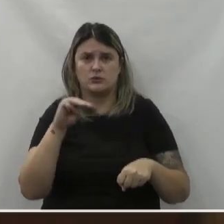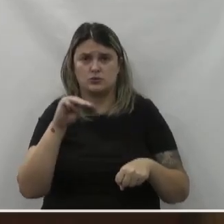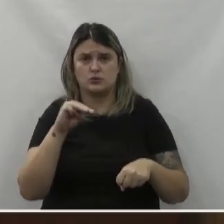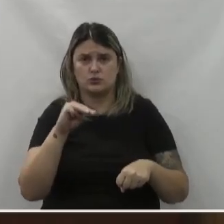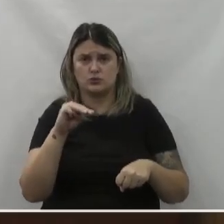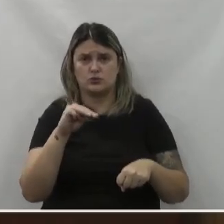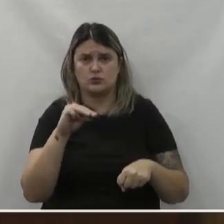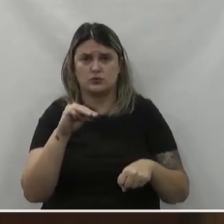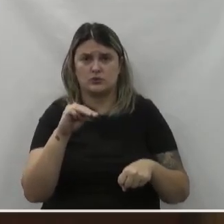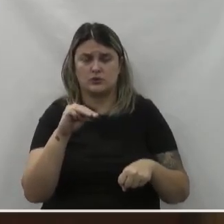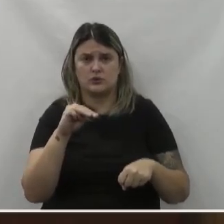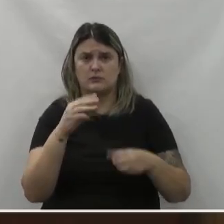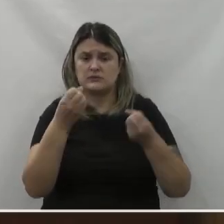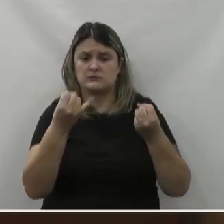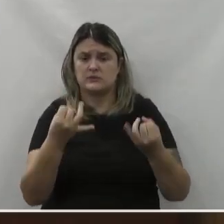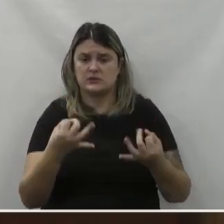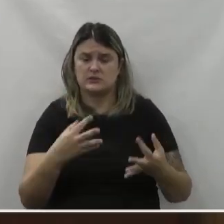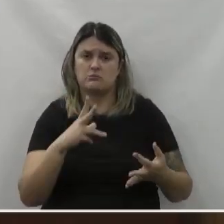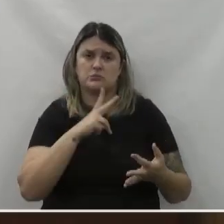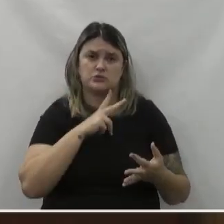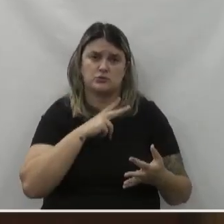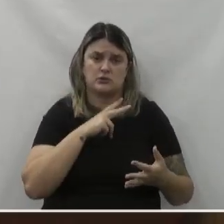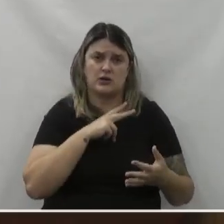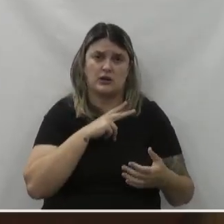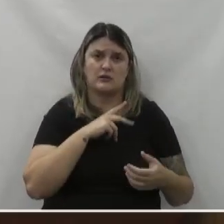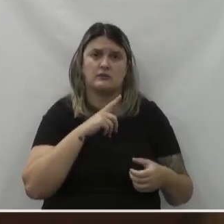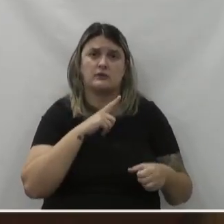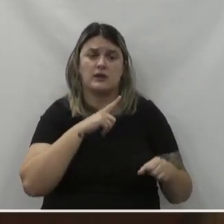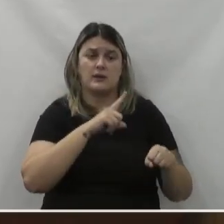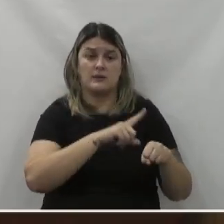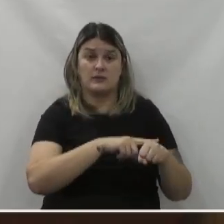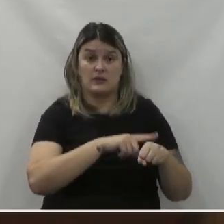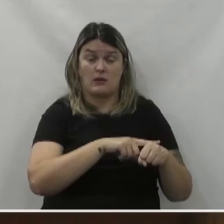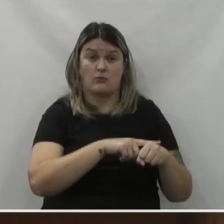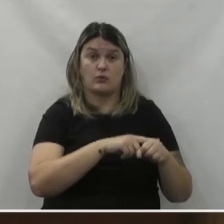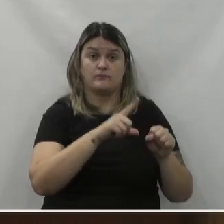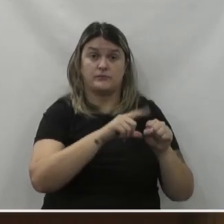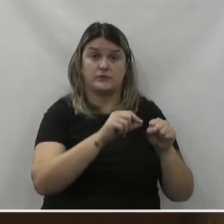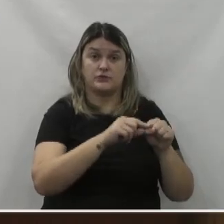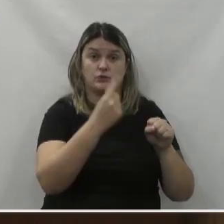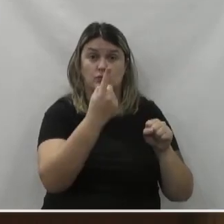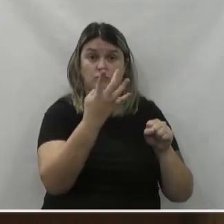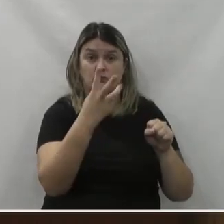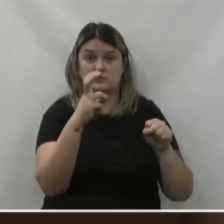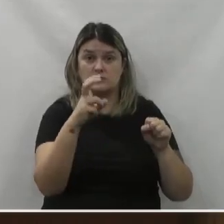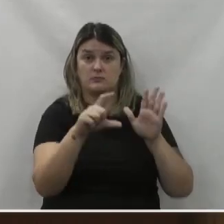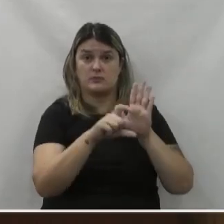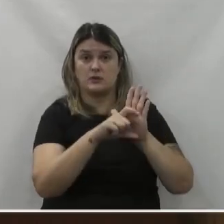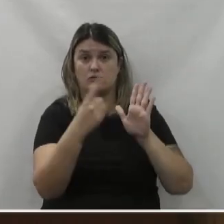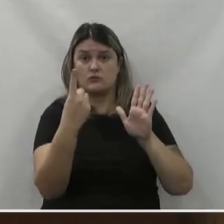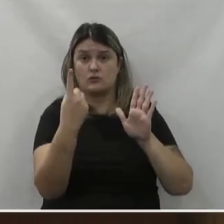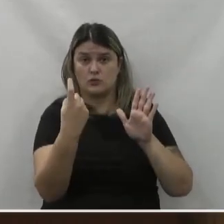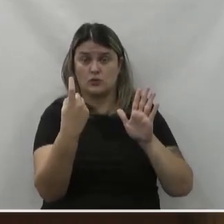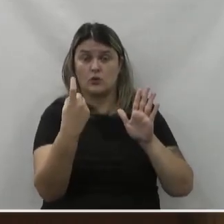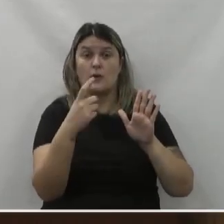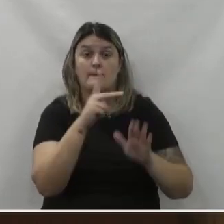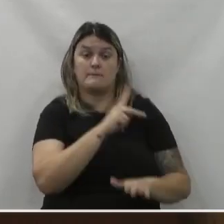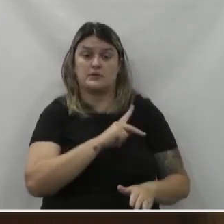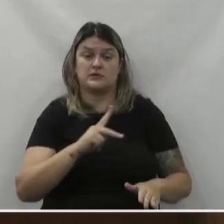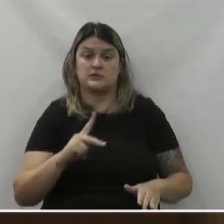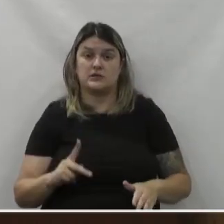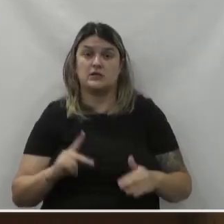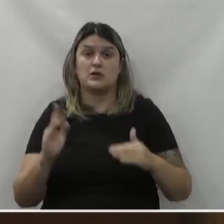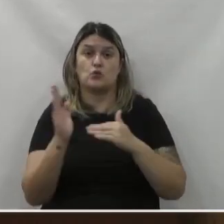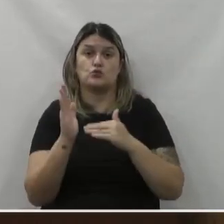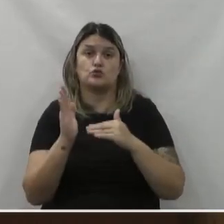né, vereadores para explicação pessoal, observando seu prazo regimental previsto. E no artigo 145, parágrafo único, o presidente será o